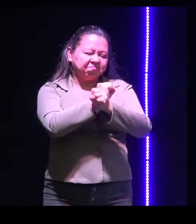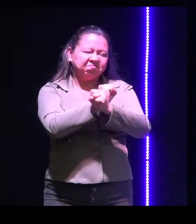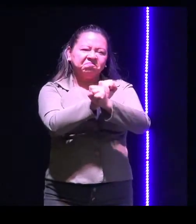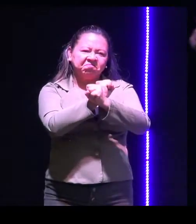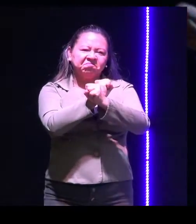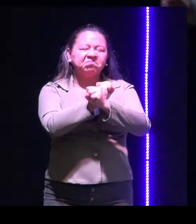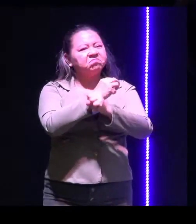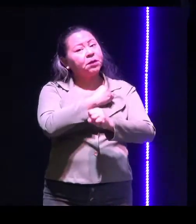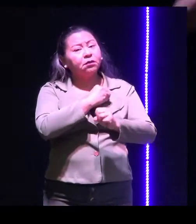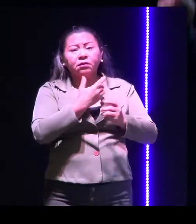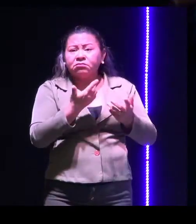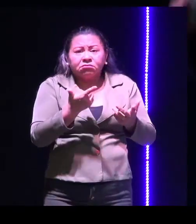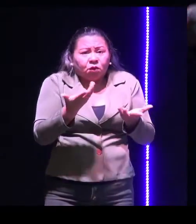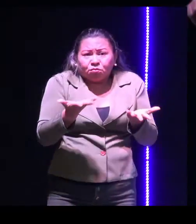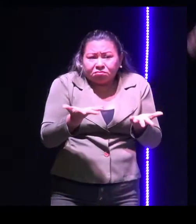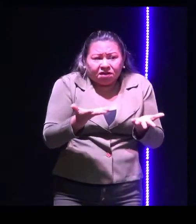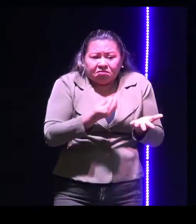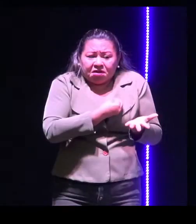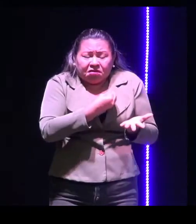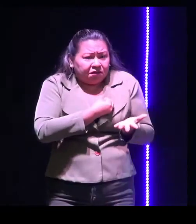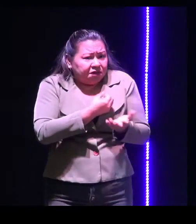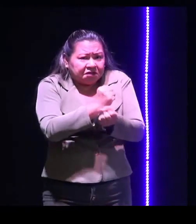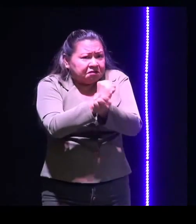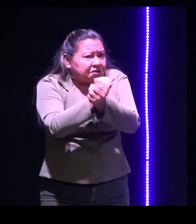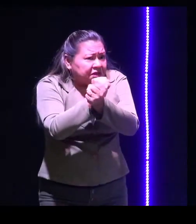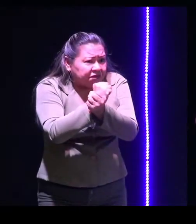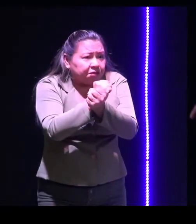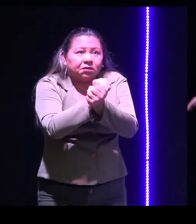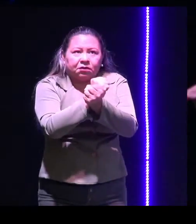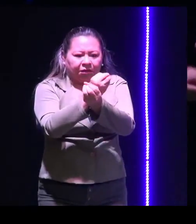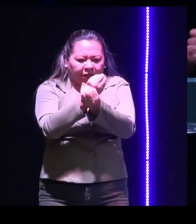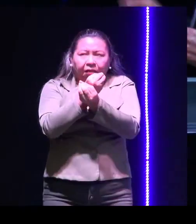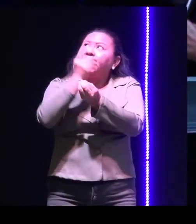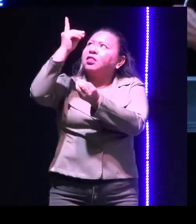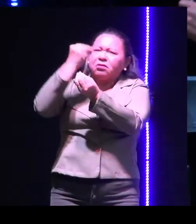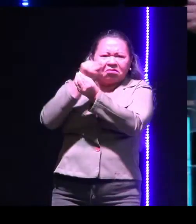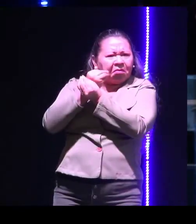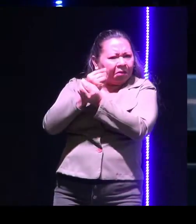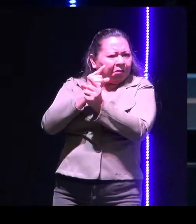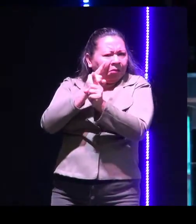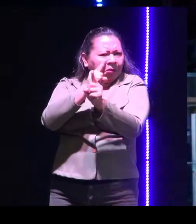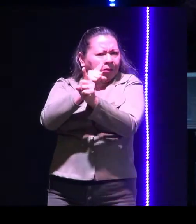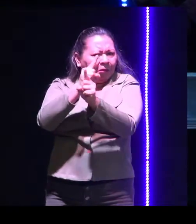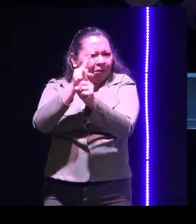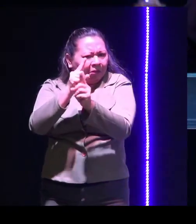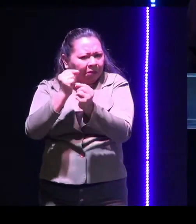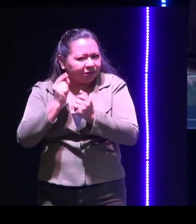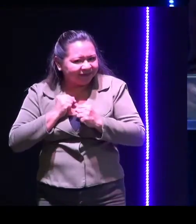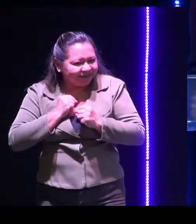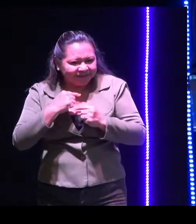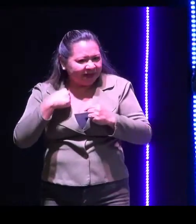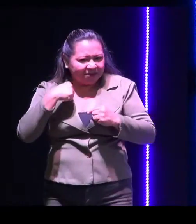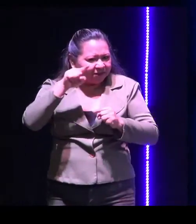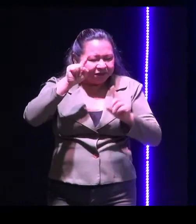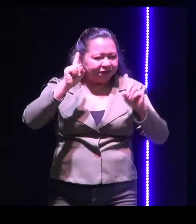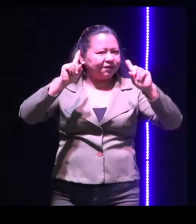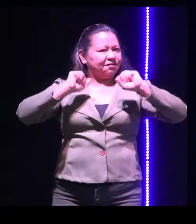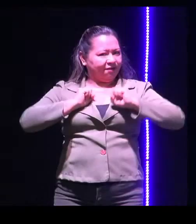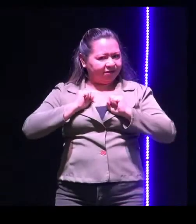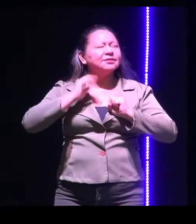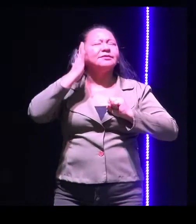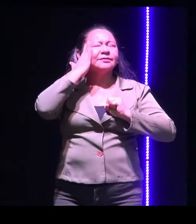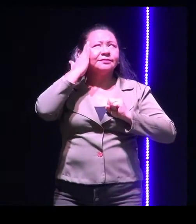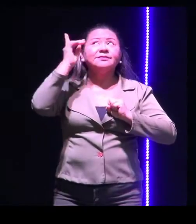do pecado. Porque não é uma vida de escravidão que Deus tem para nós, não é uma vida de escravidão que Jesus tem para mim e para você.